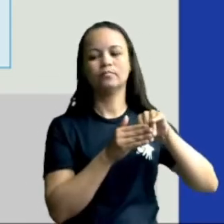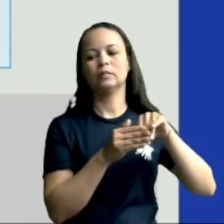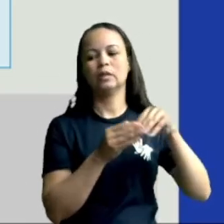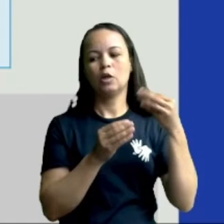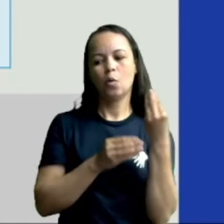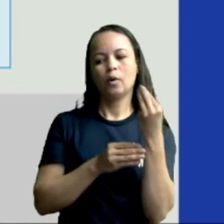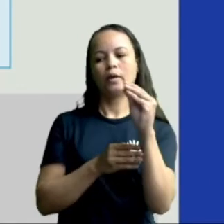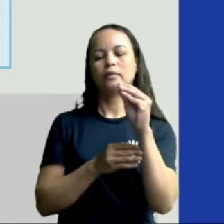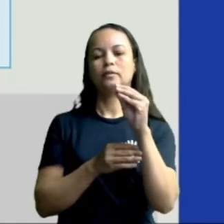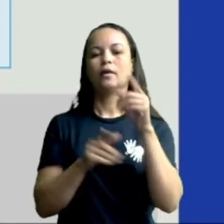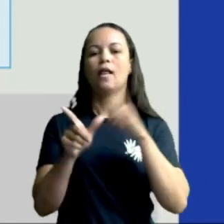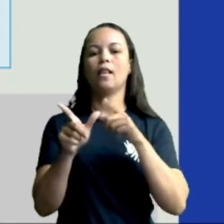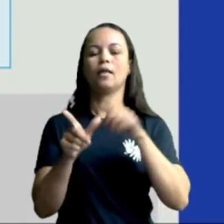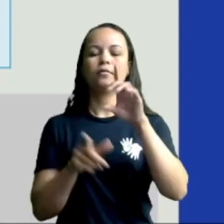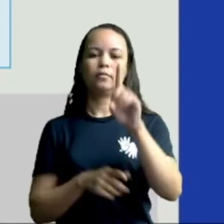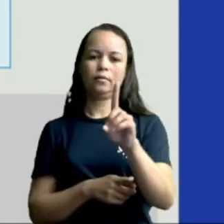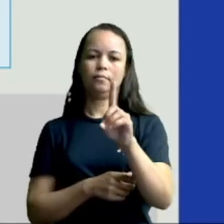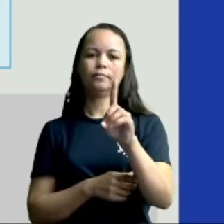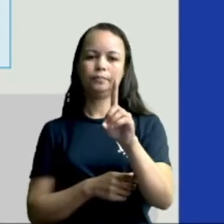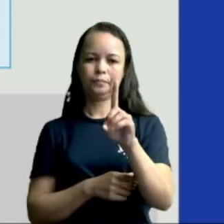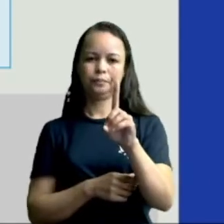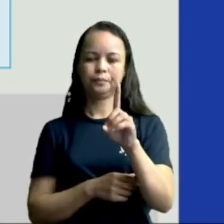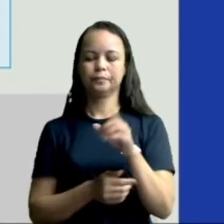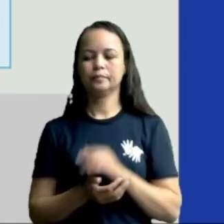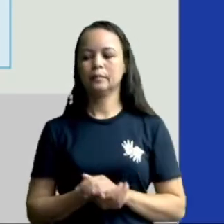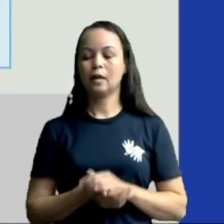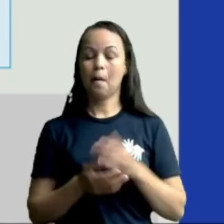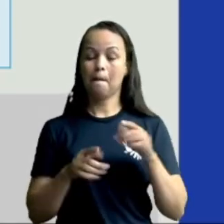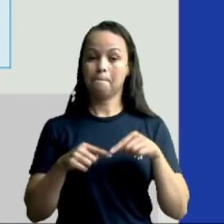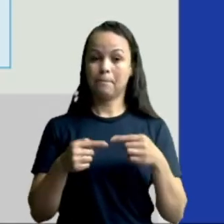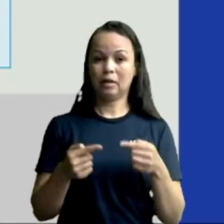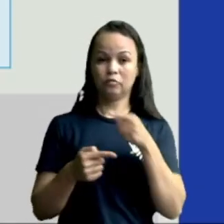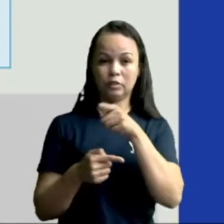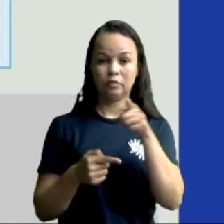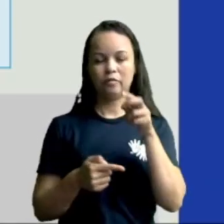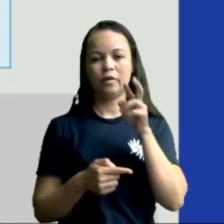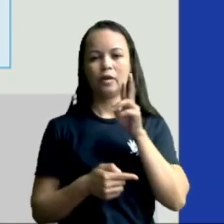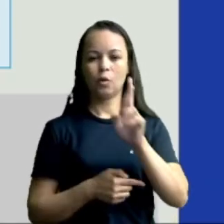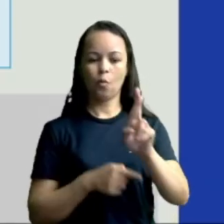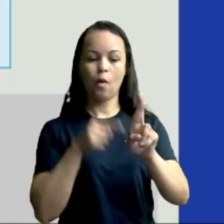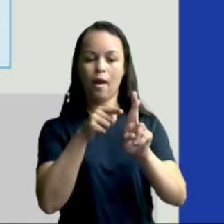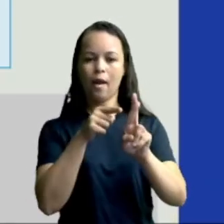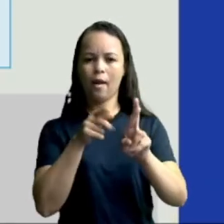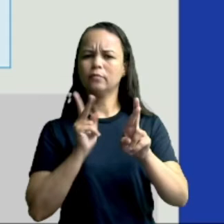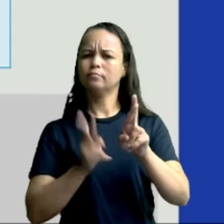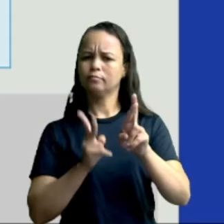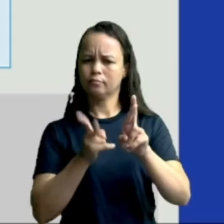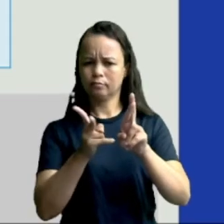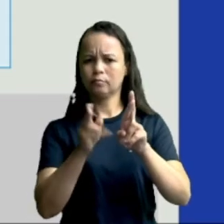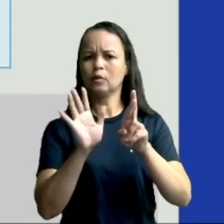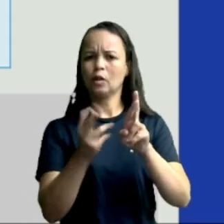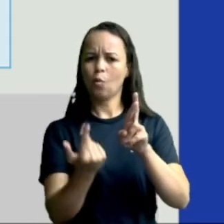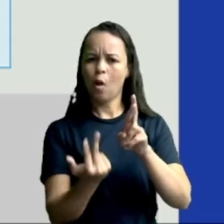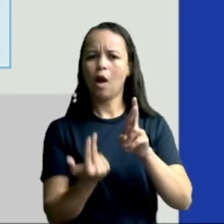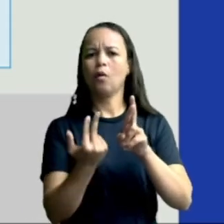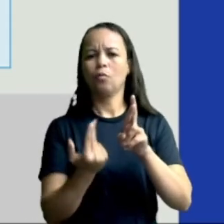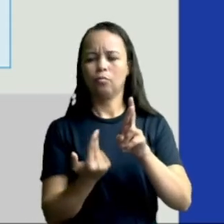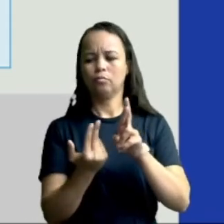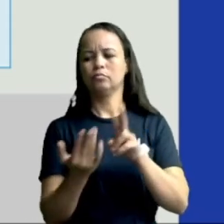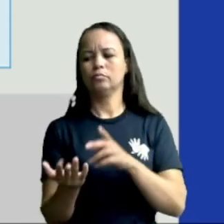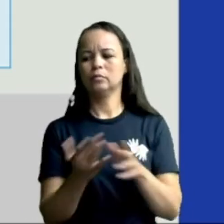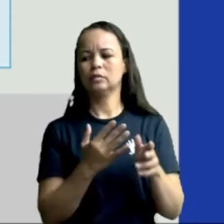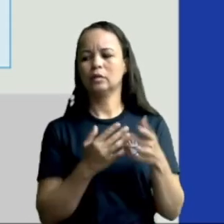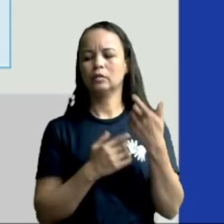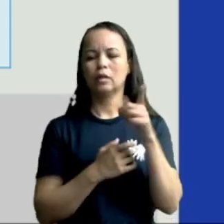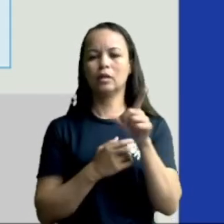I eu acrescento a letra D. Mas aí você vai ver que o R, ele continua aí no lugar. E a gente acrescenta